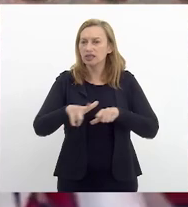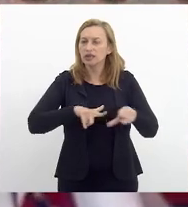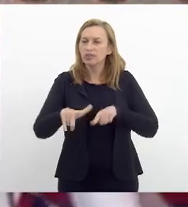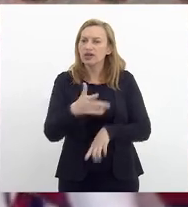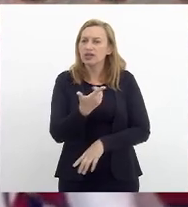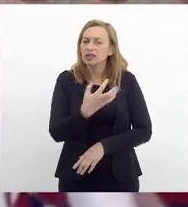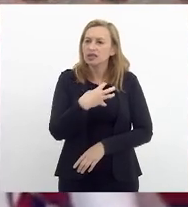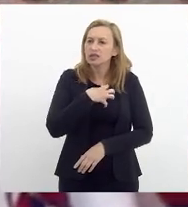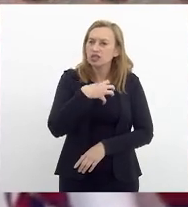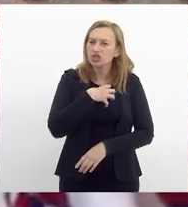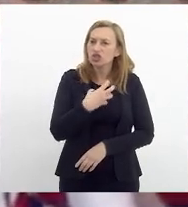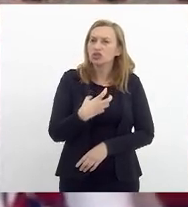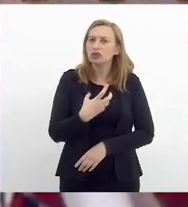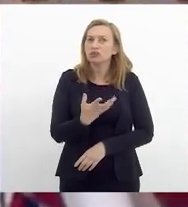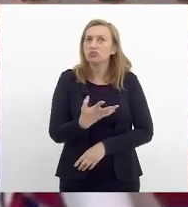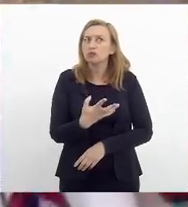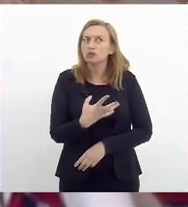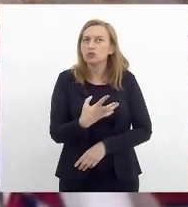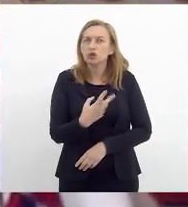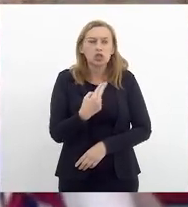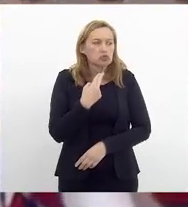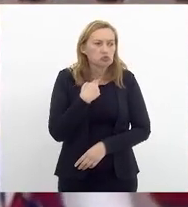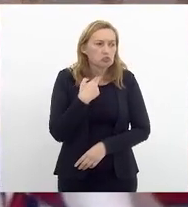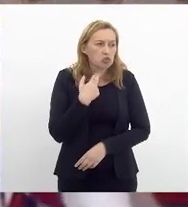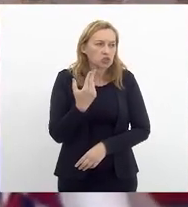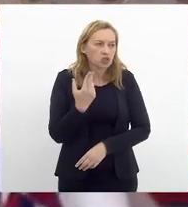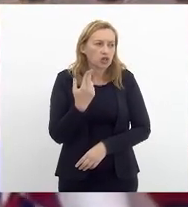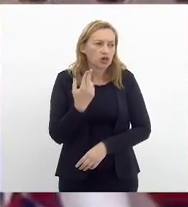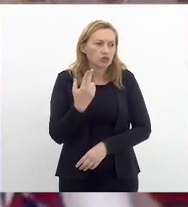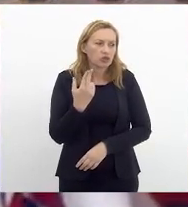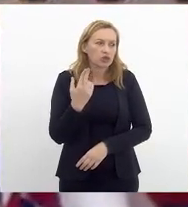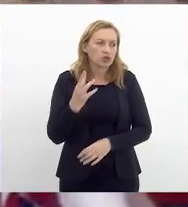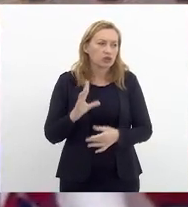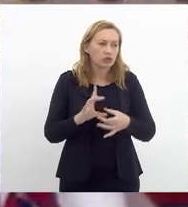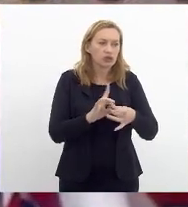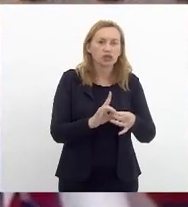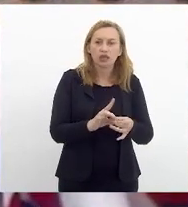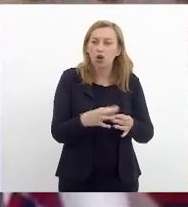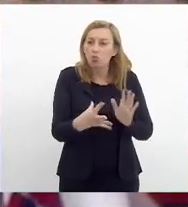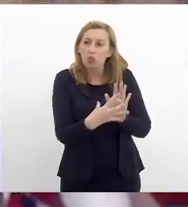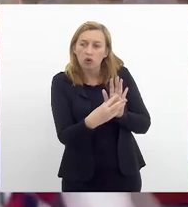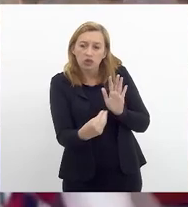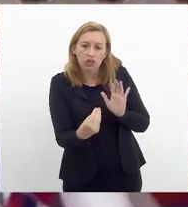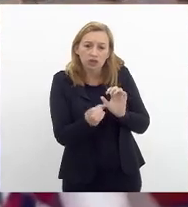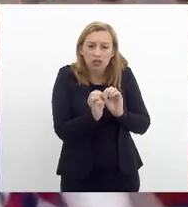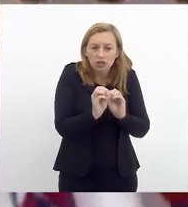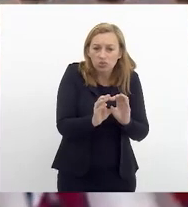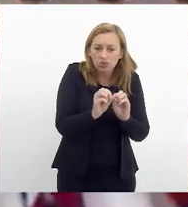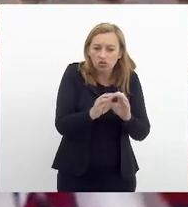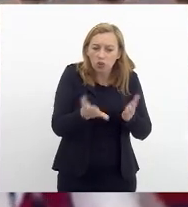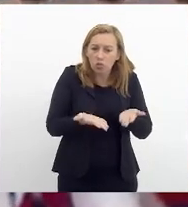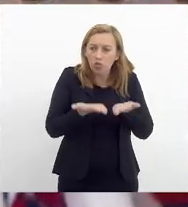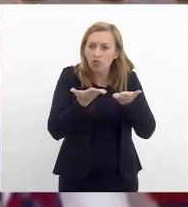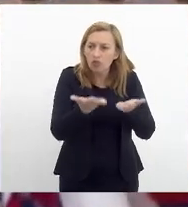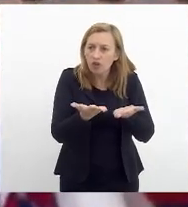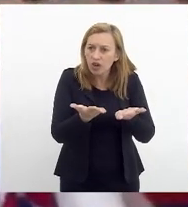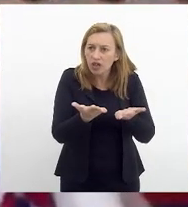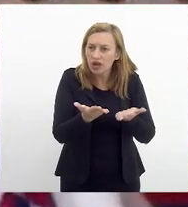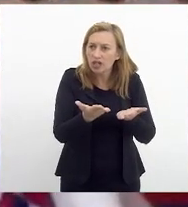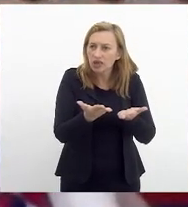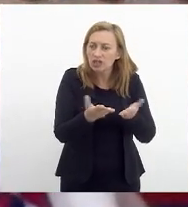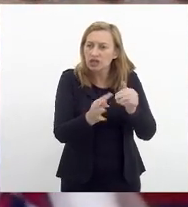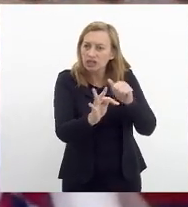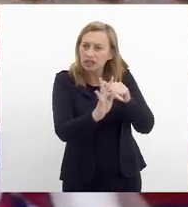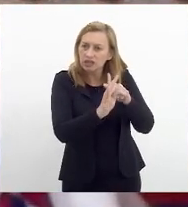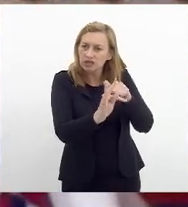sentido, nós não podemos implementar um modelo educacional que oferece uma certificação